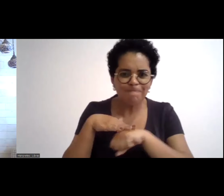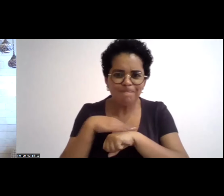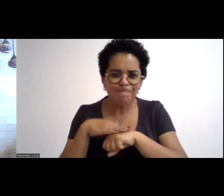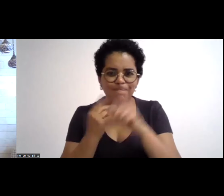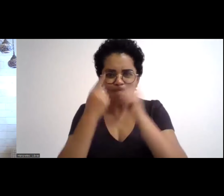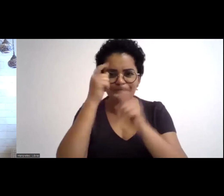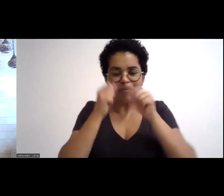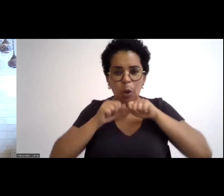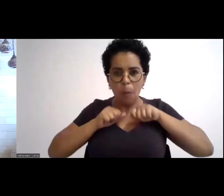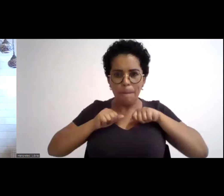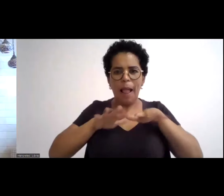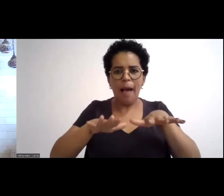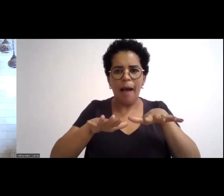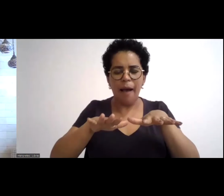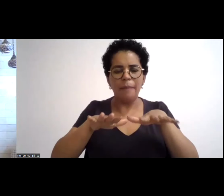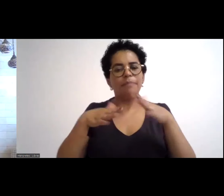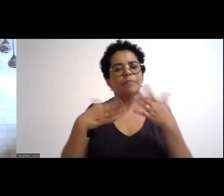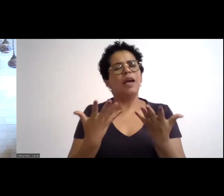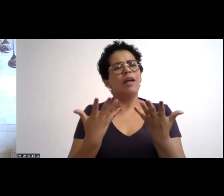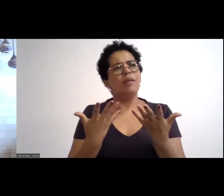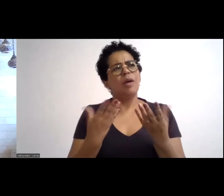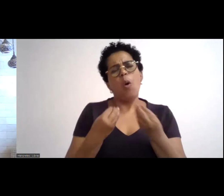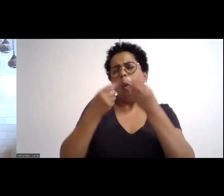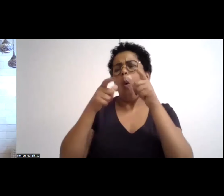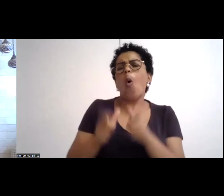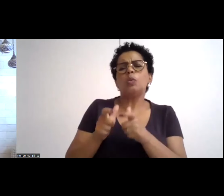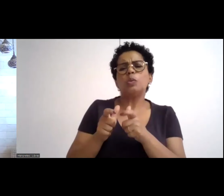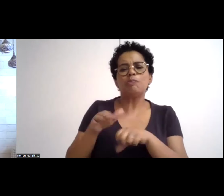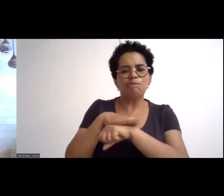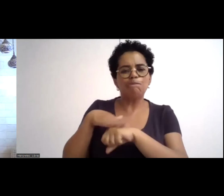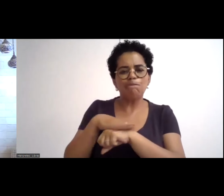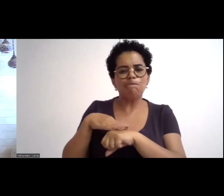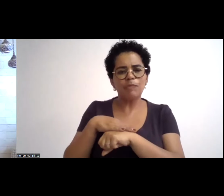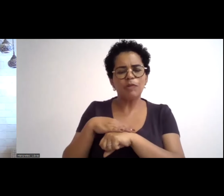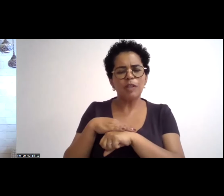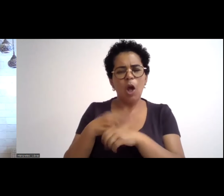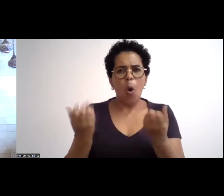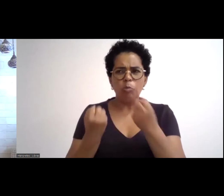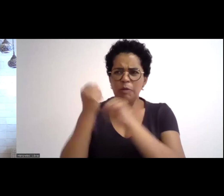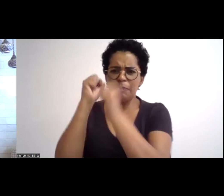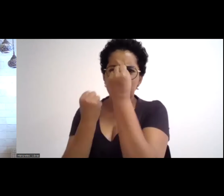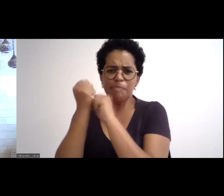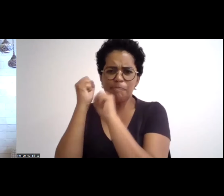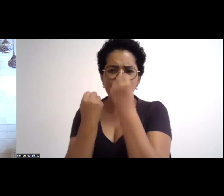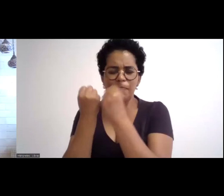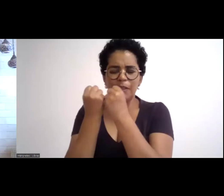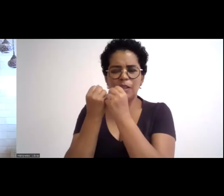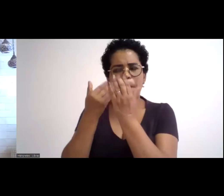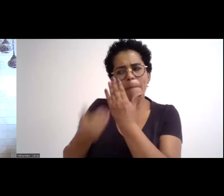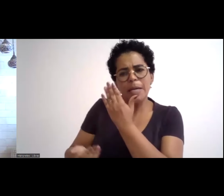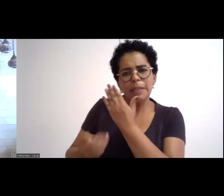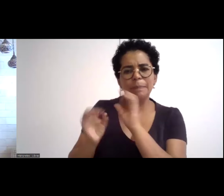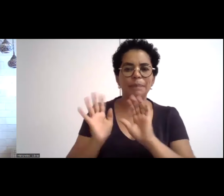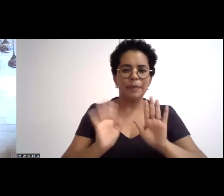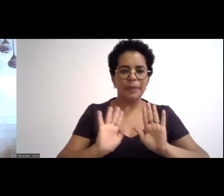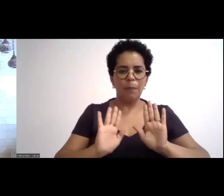emancipação? Agora, onde é que a gente vai falar? Não nessa civilização industrial decadente. Nós vamos